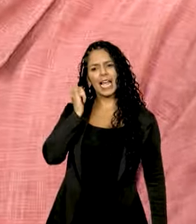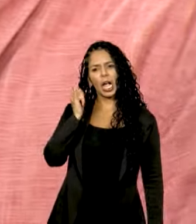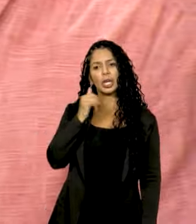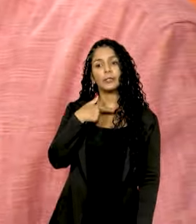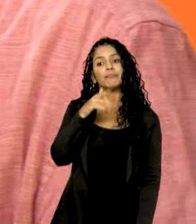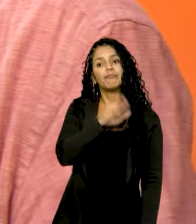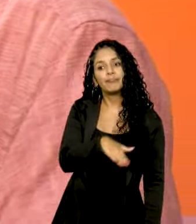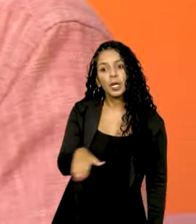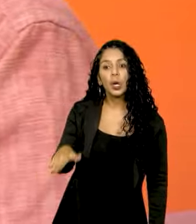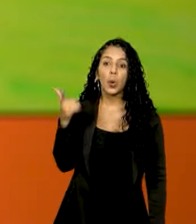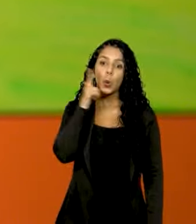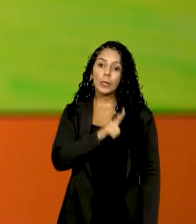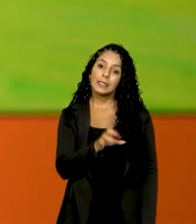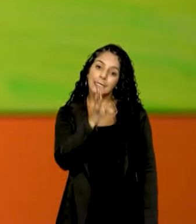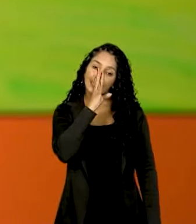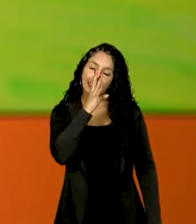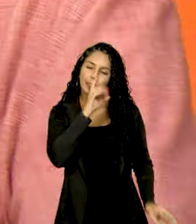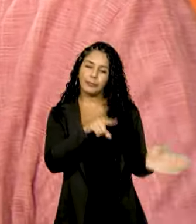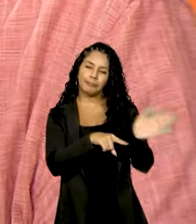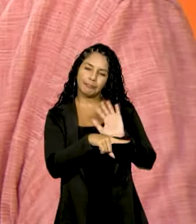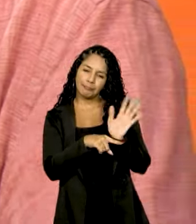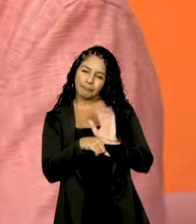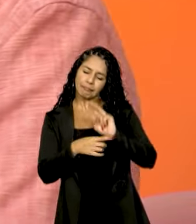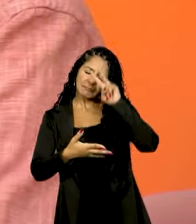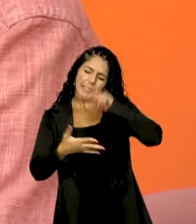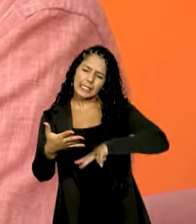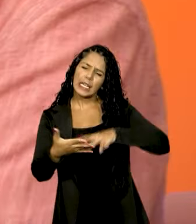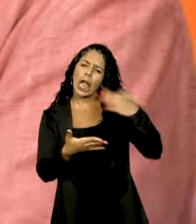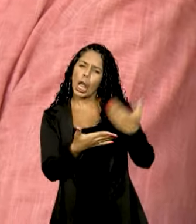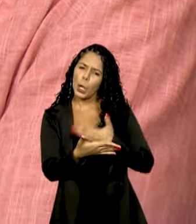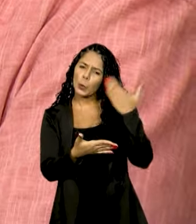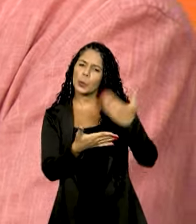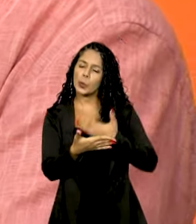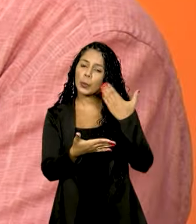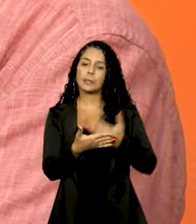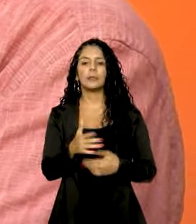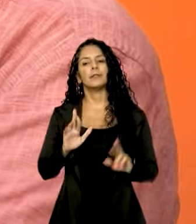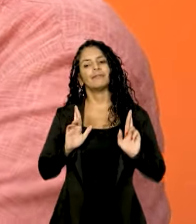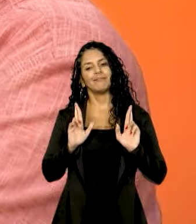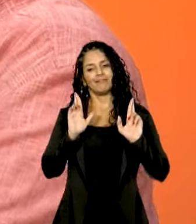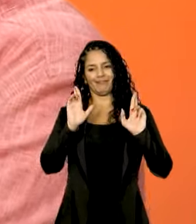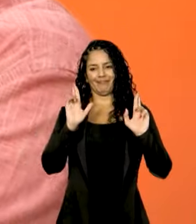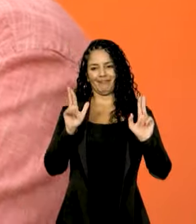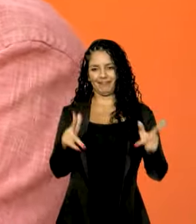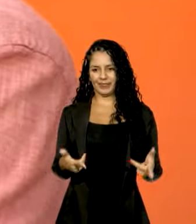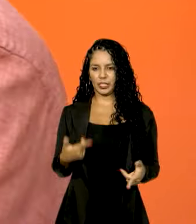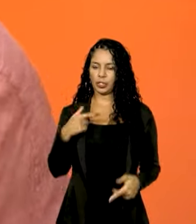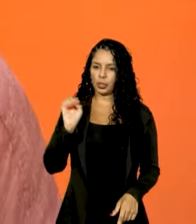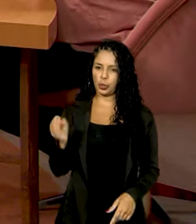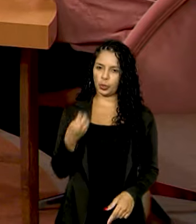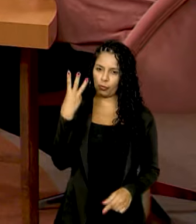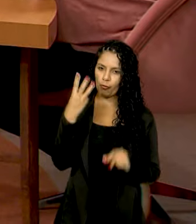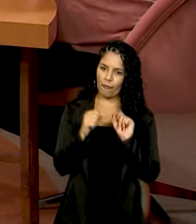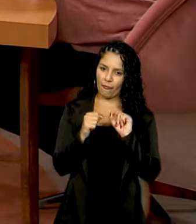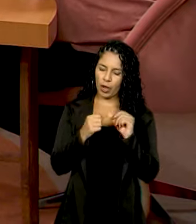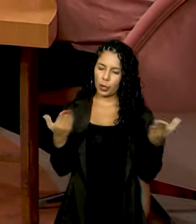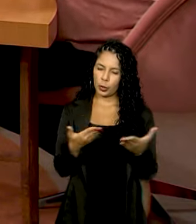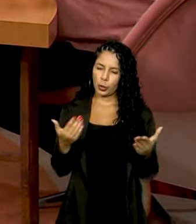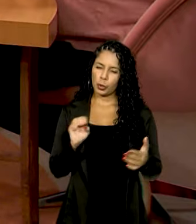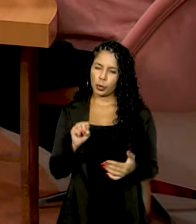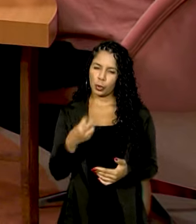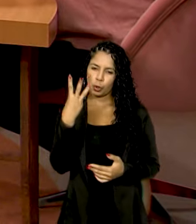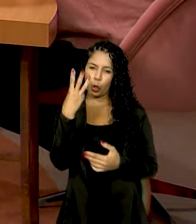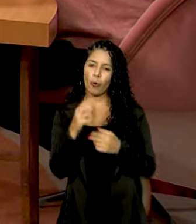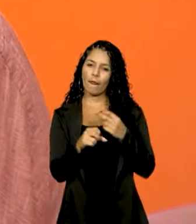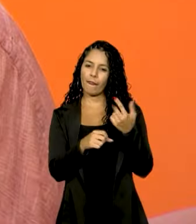criança conseguia assistir um filme longo ou ler um livro por mais tempo. Bom. É diferente do show que você faz hoje pro show de 20